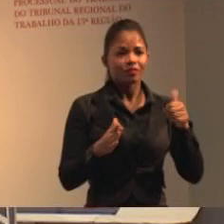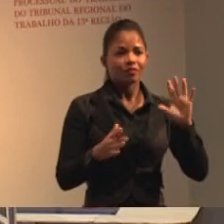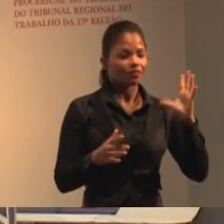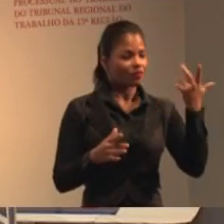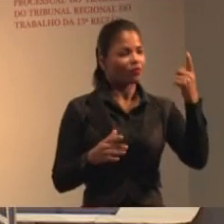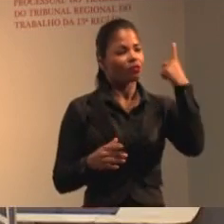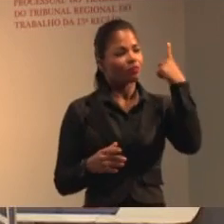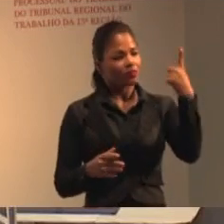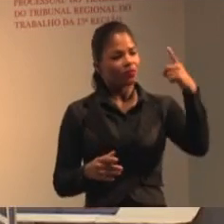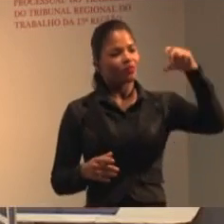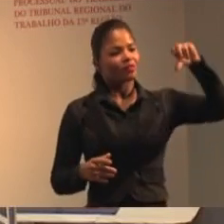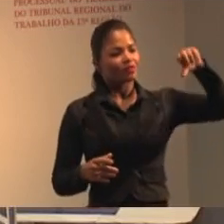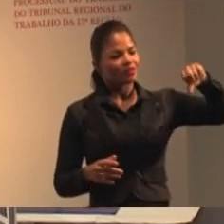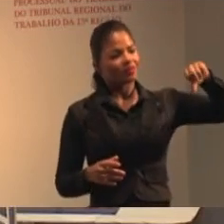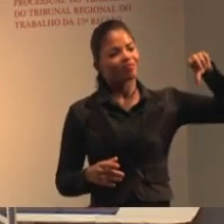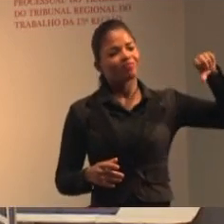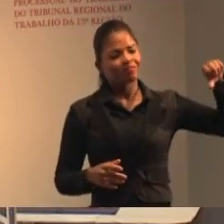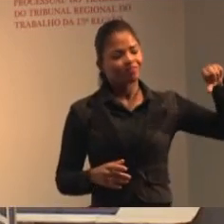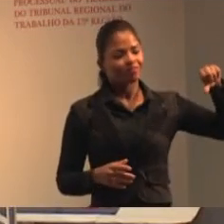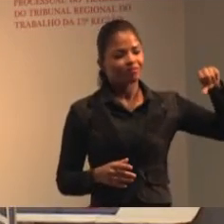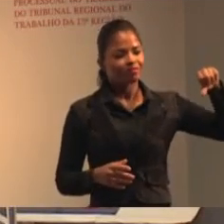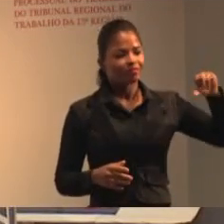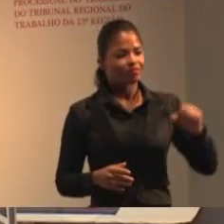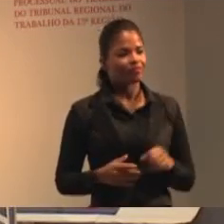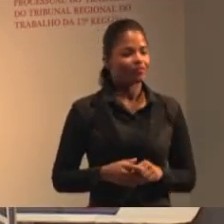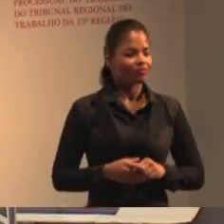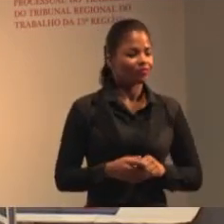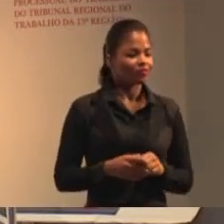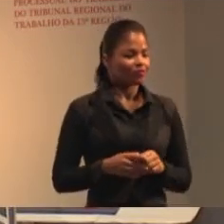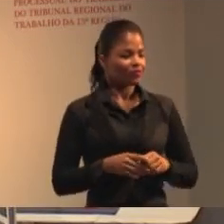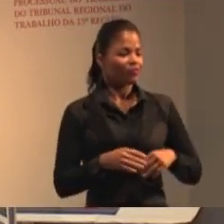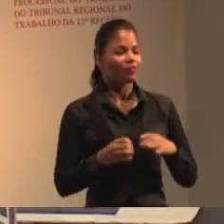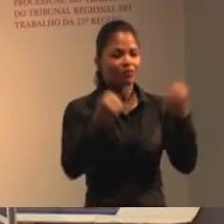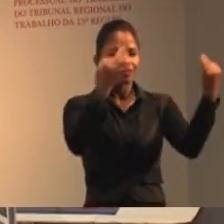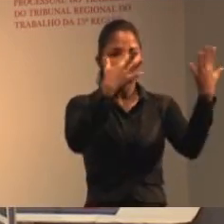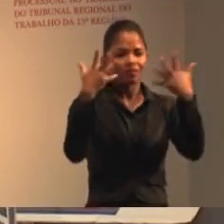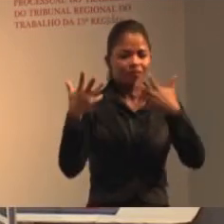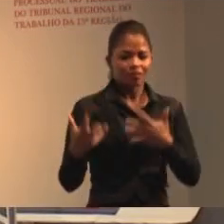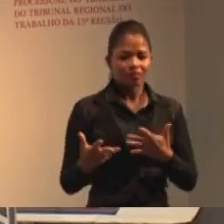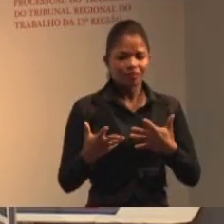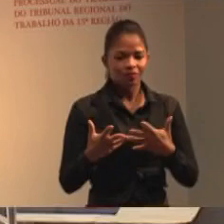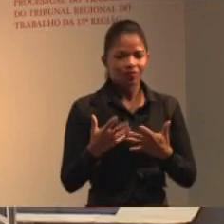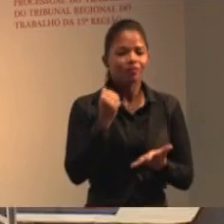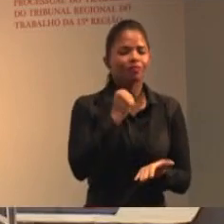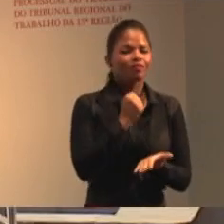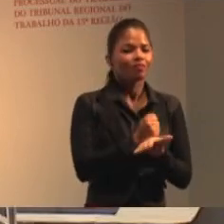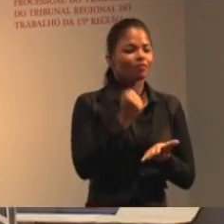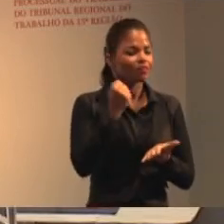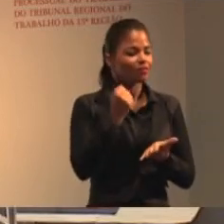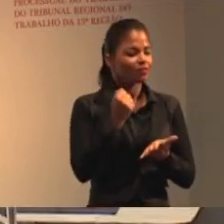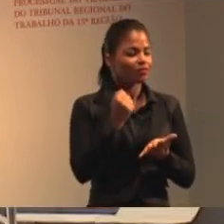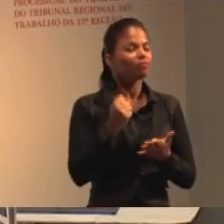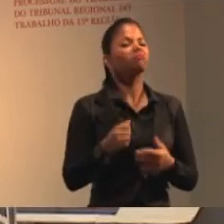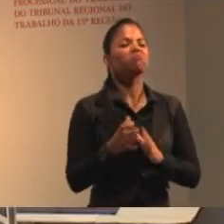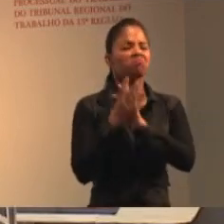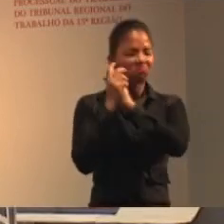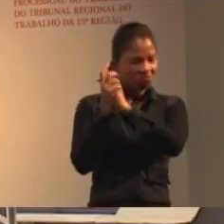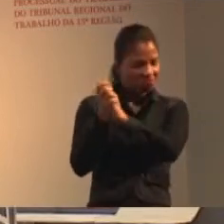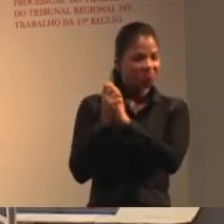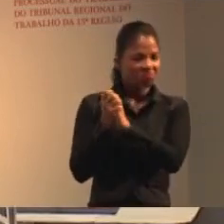em 1999. Com essa explicação e registro, parabenizo